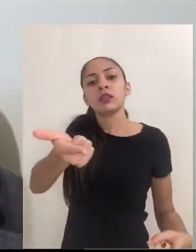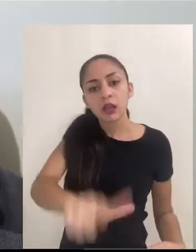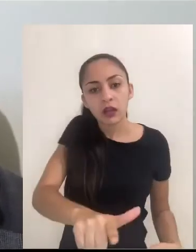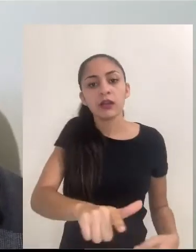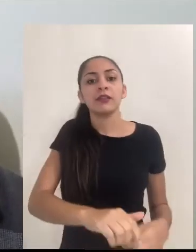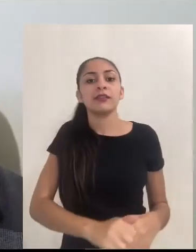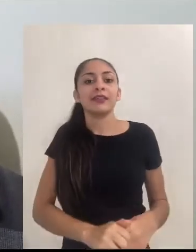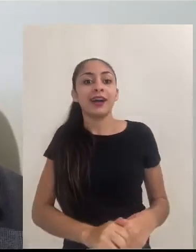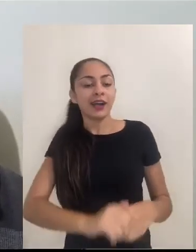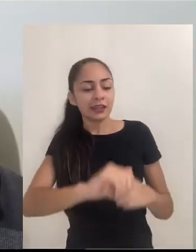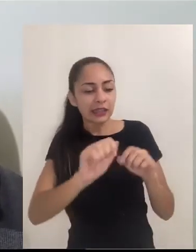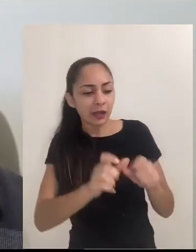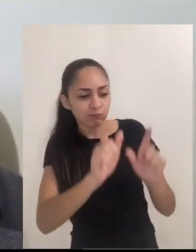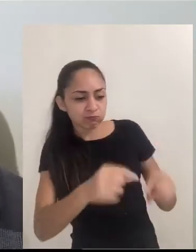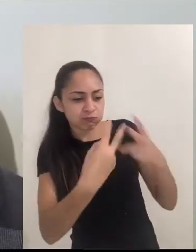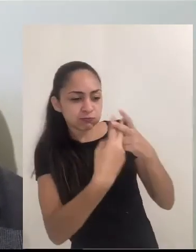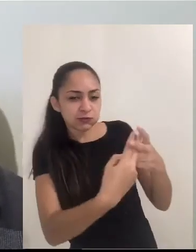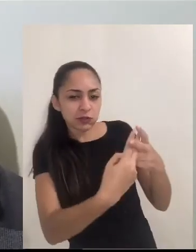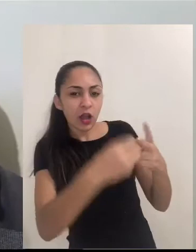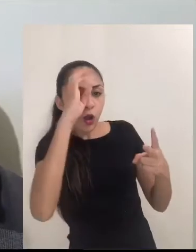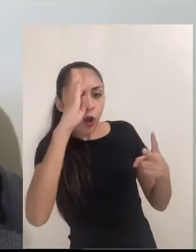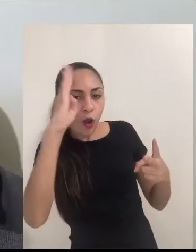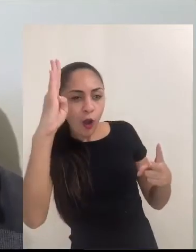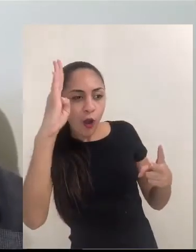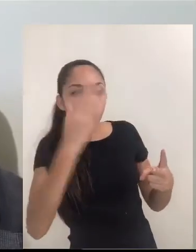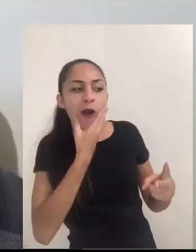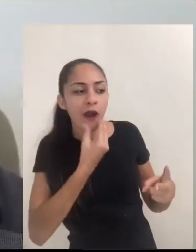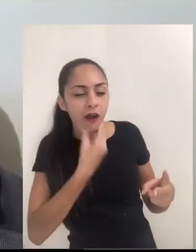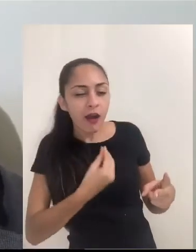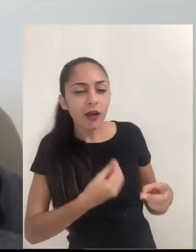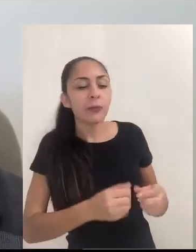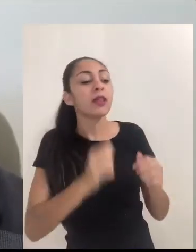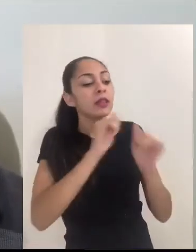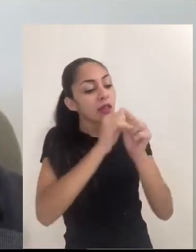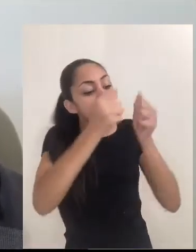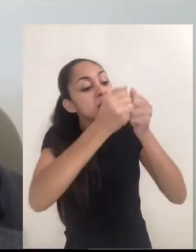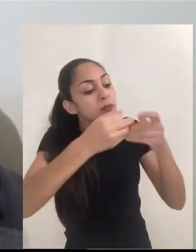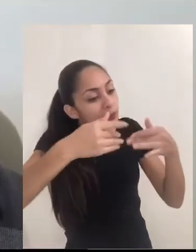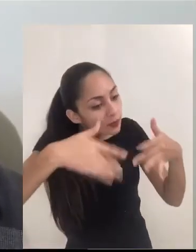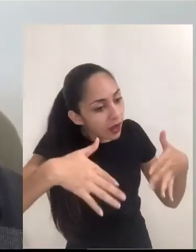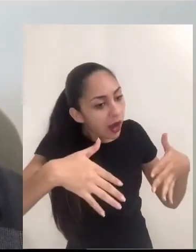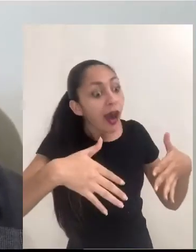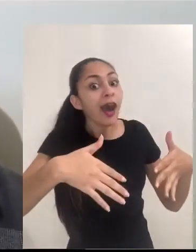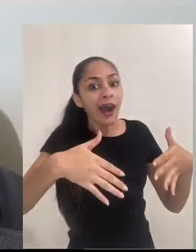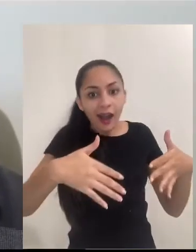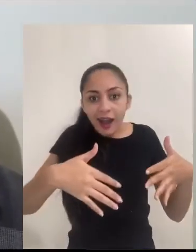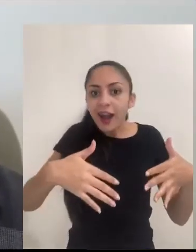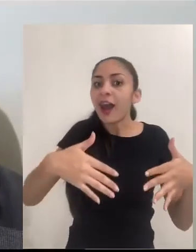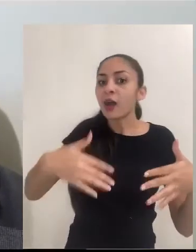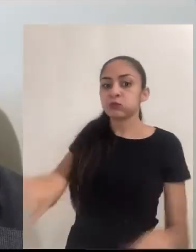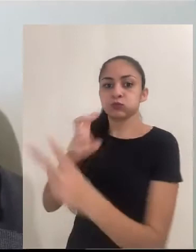Egito. Note que José foi de fase ruim para boa, de boa para ruim, o tempo